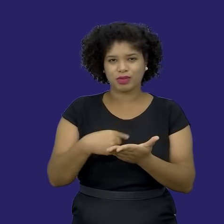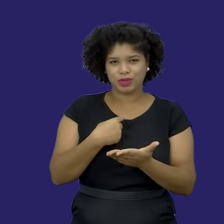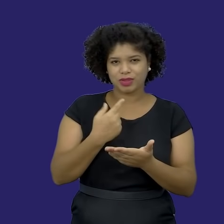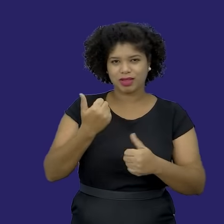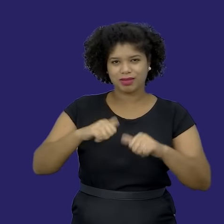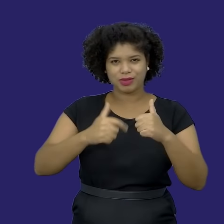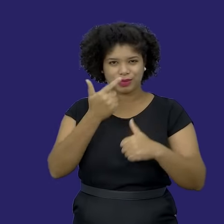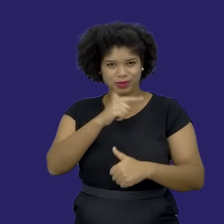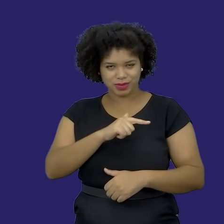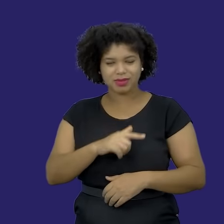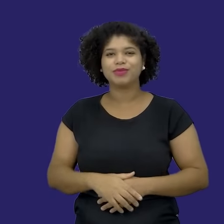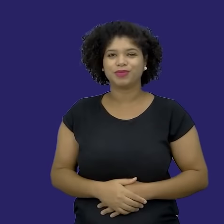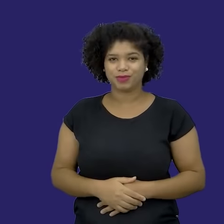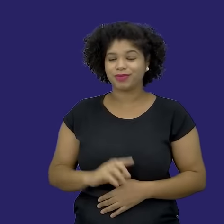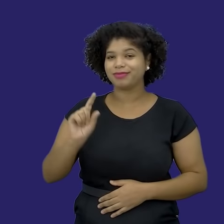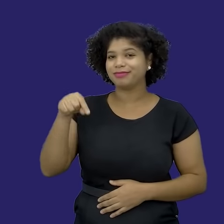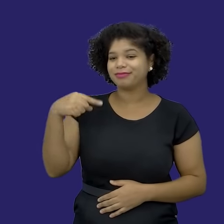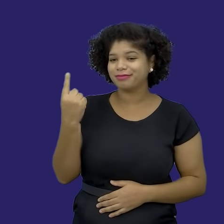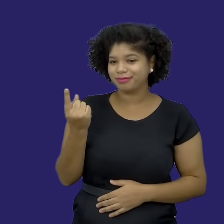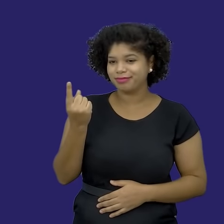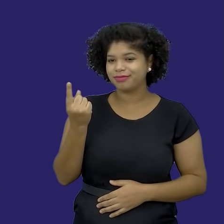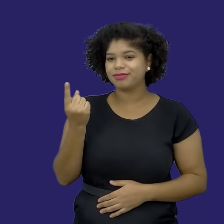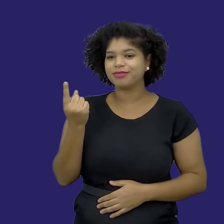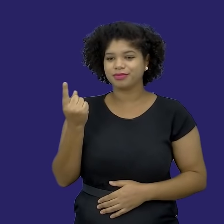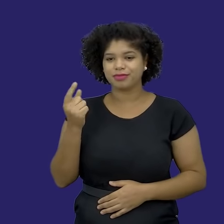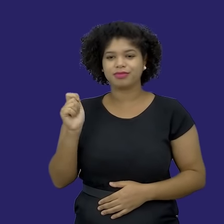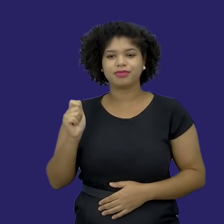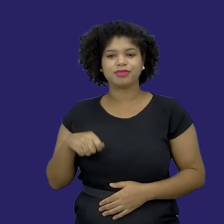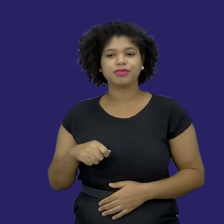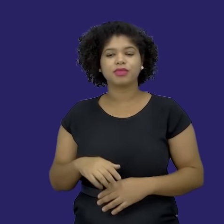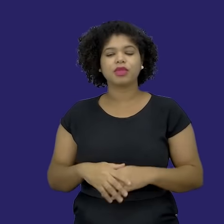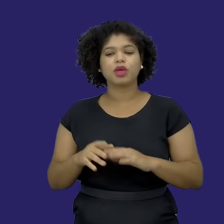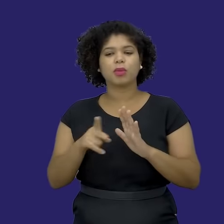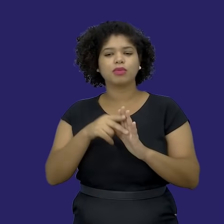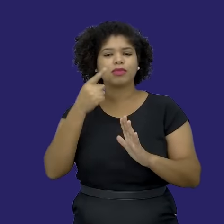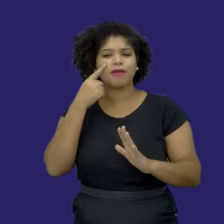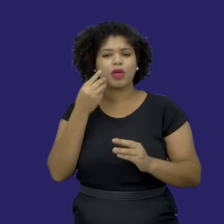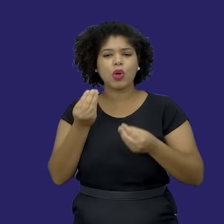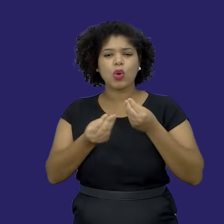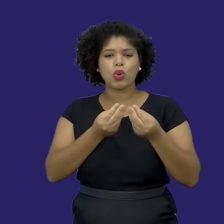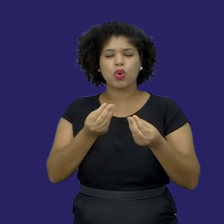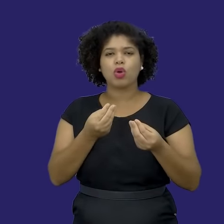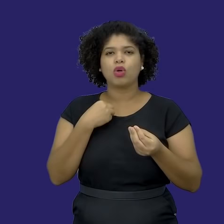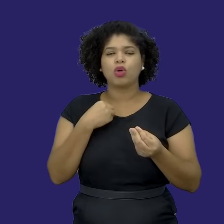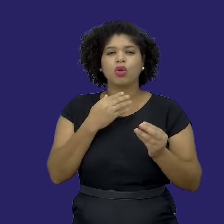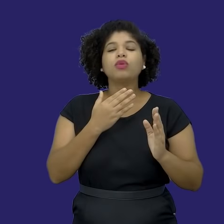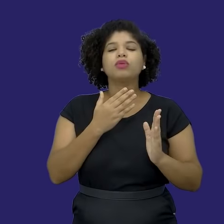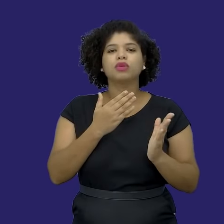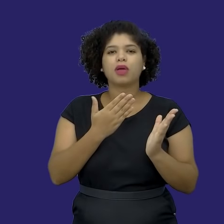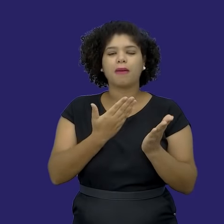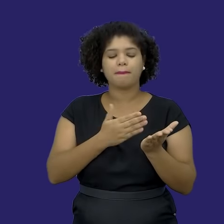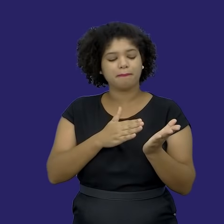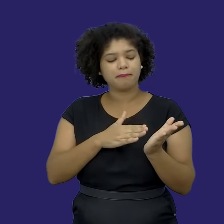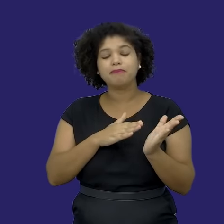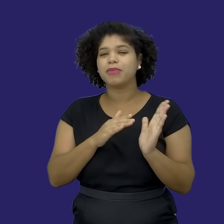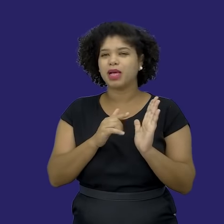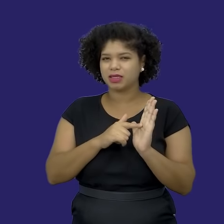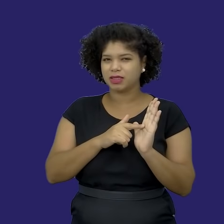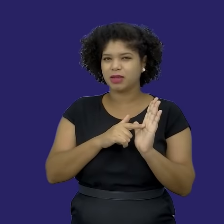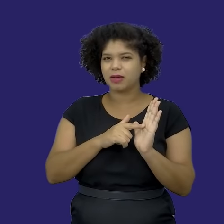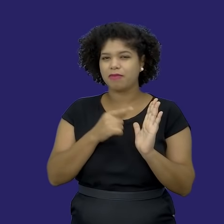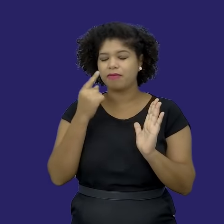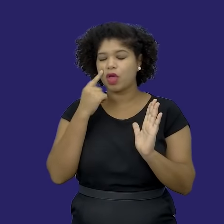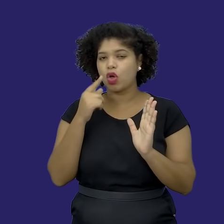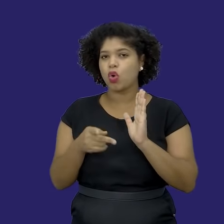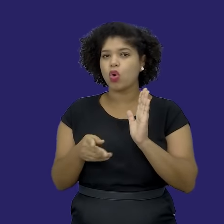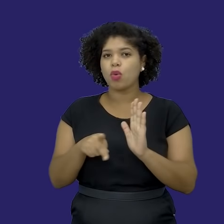mas posteriormente, depois aí do desdobramento aí da pauta, é importante que vocês tenham tanto o